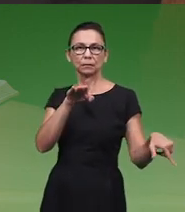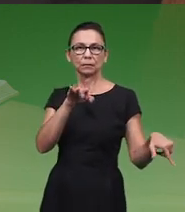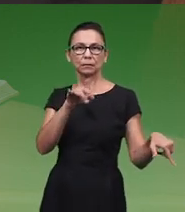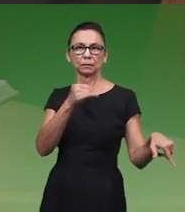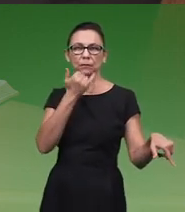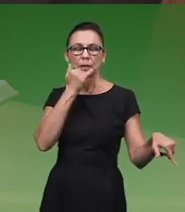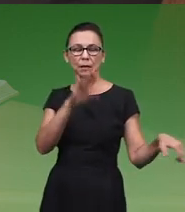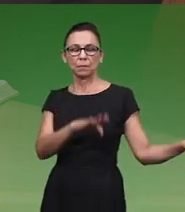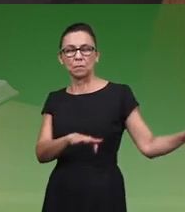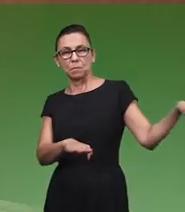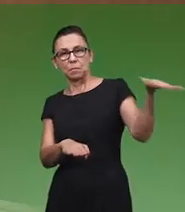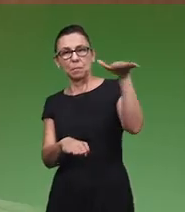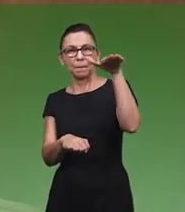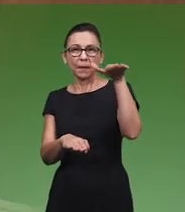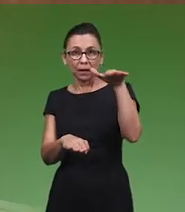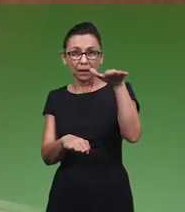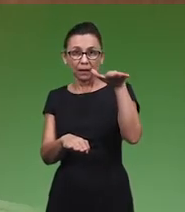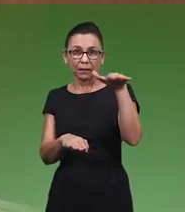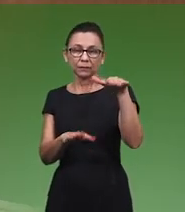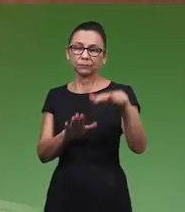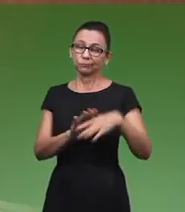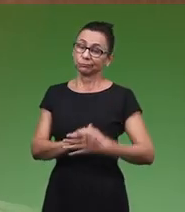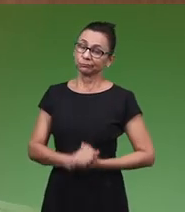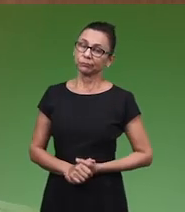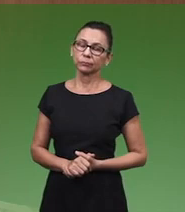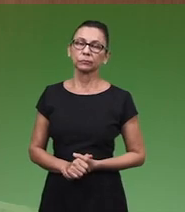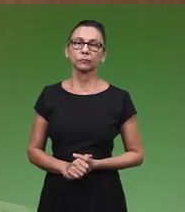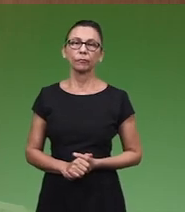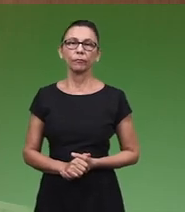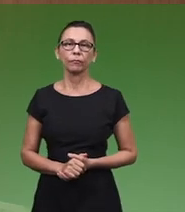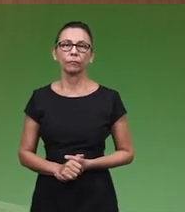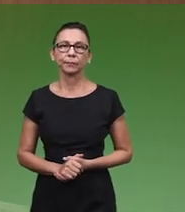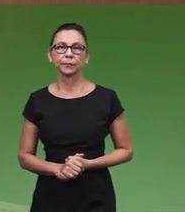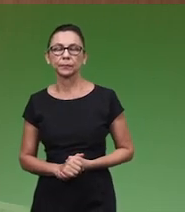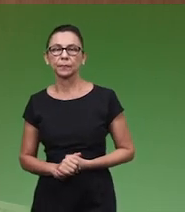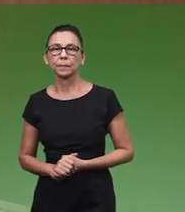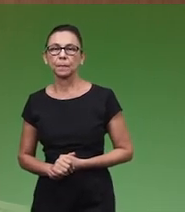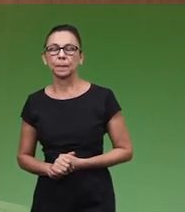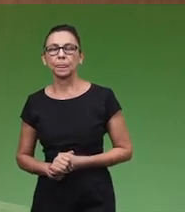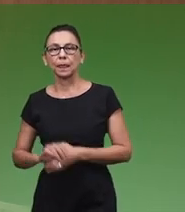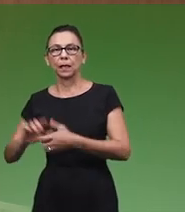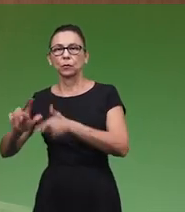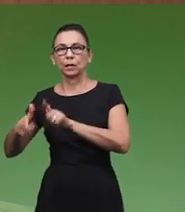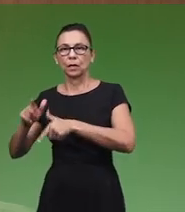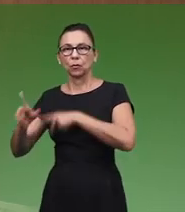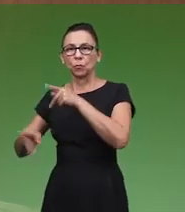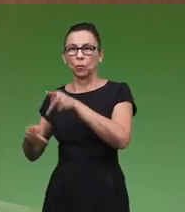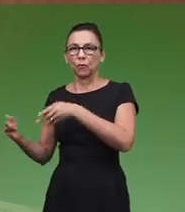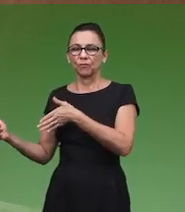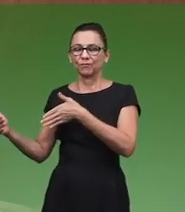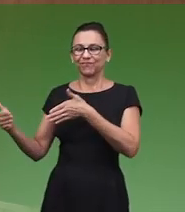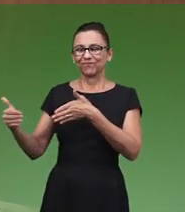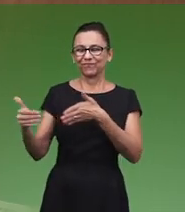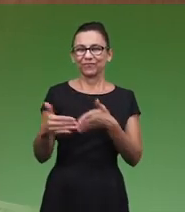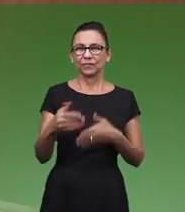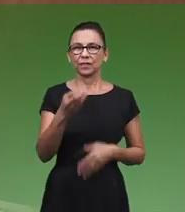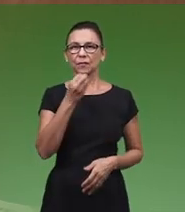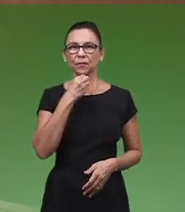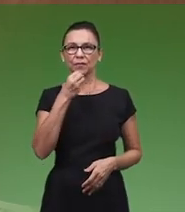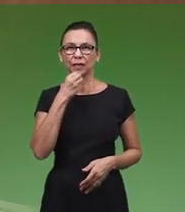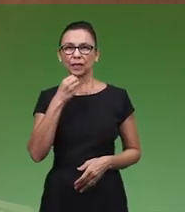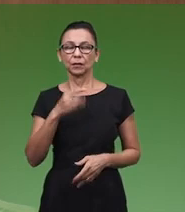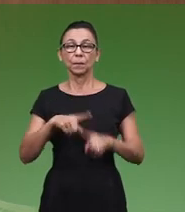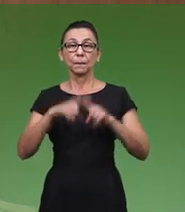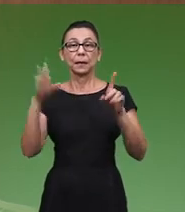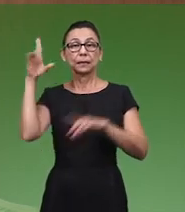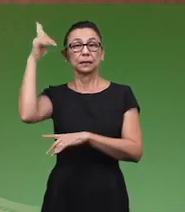Mas o Israel desviado era mais ou menos desse jeito mesmo. Só que Davi, ele tinha